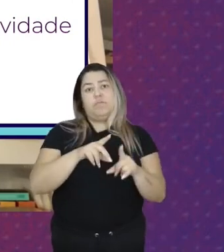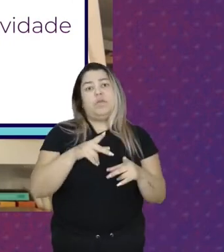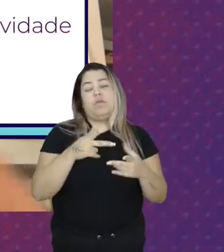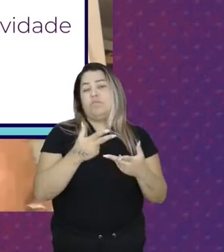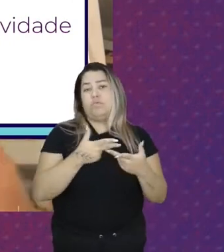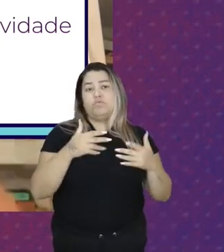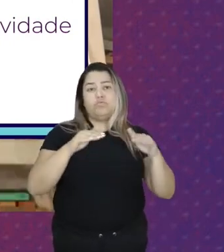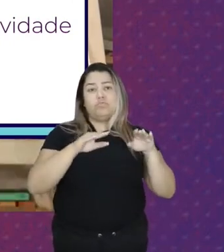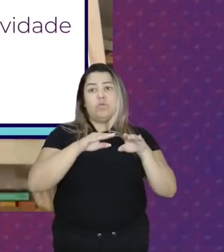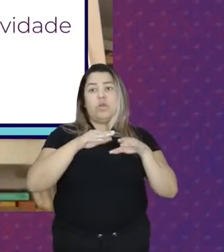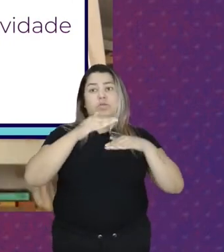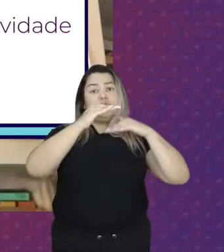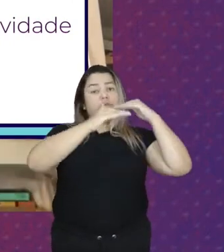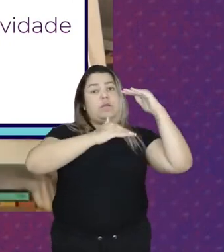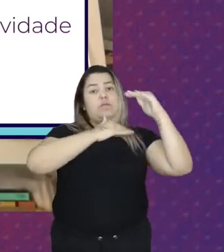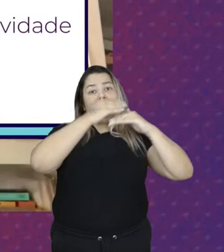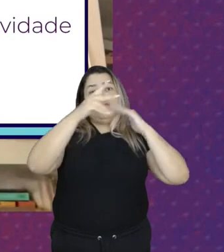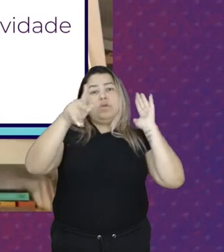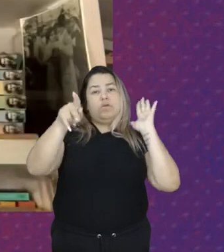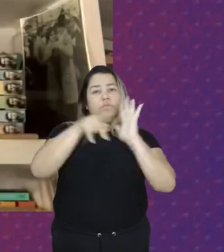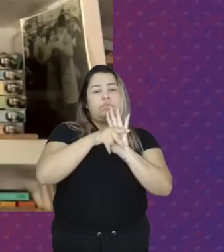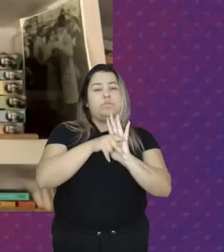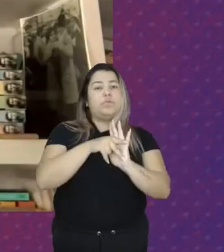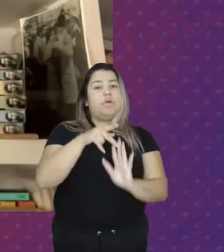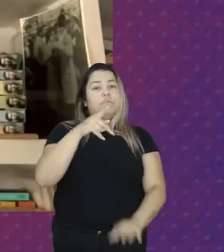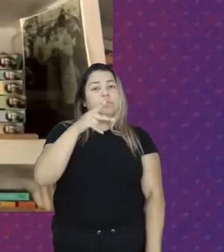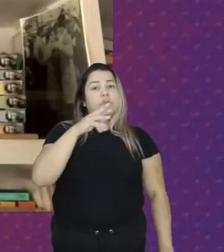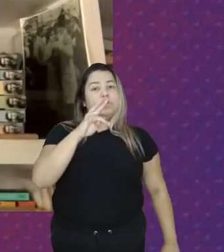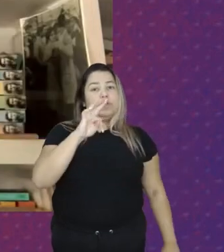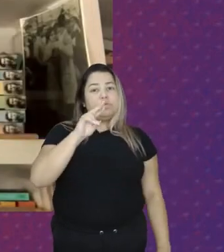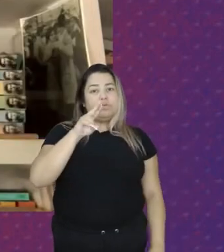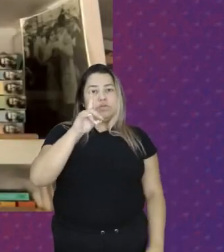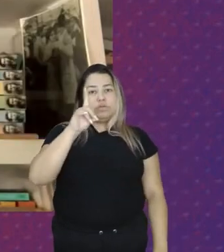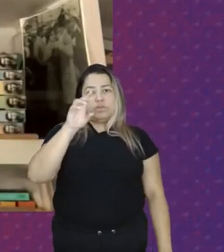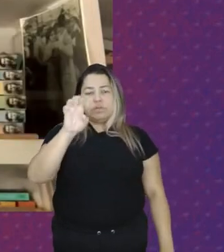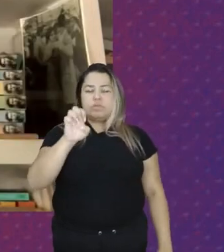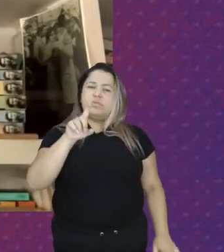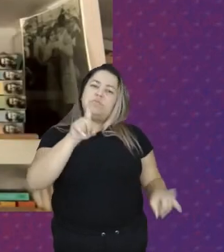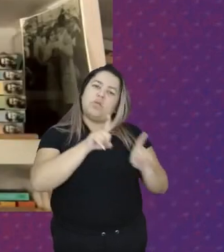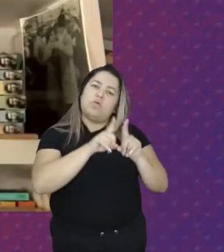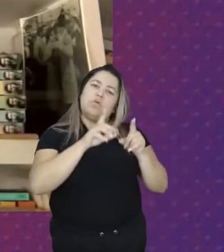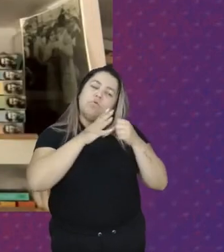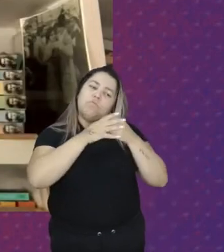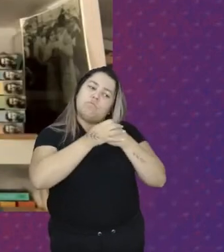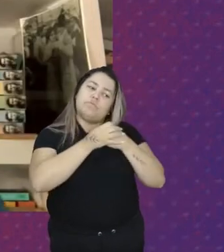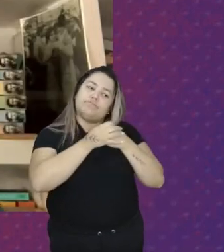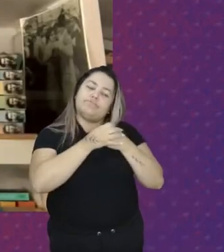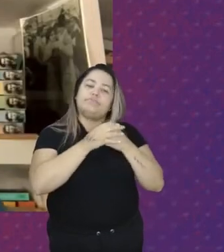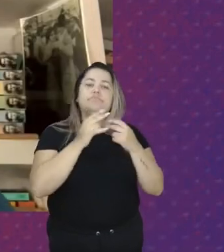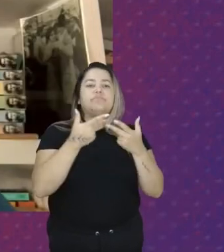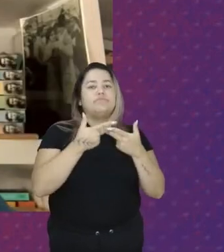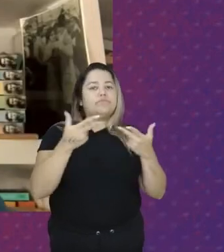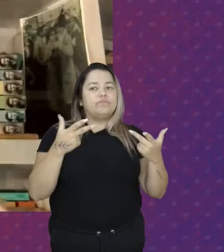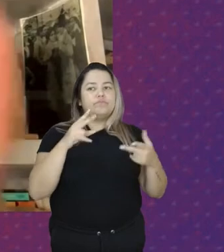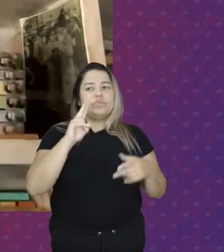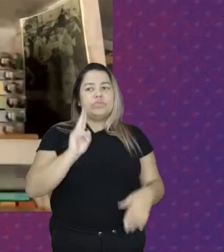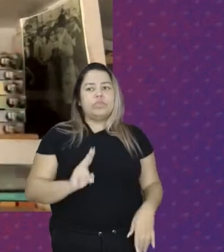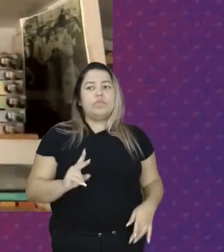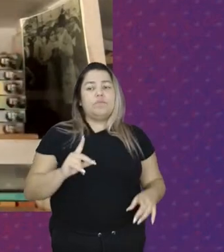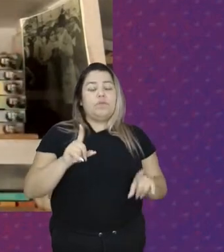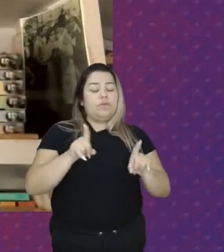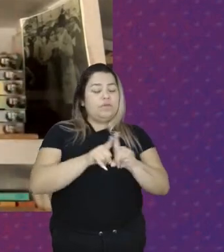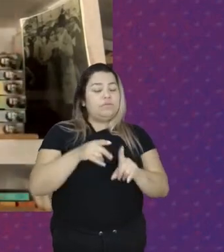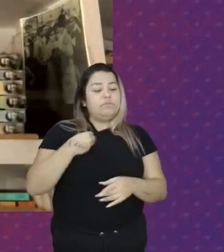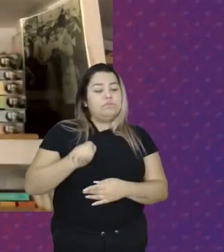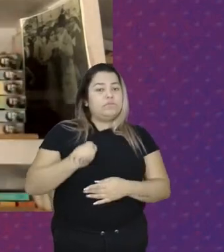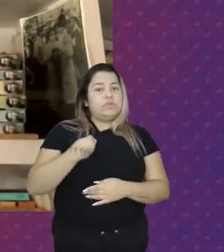e do desenvolvimento da nossa própria criatividade, que fica bloqueada muitas vezes pelas condições de vida